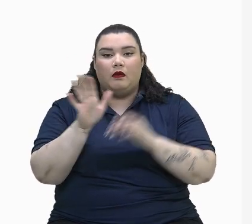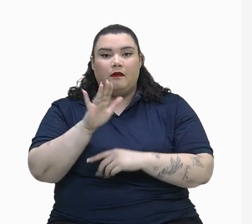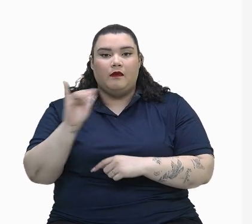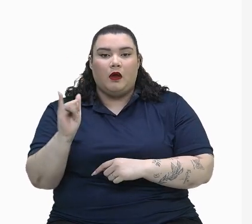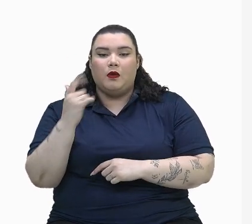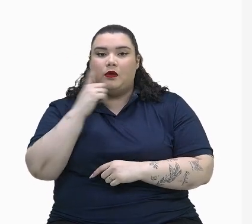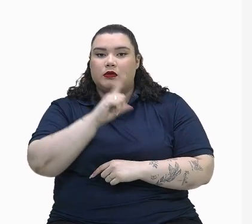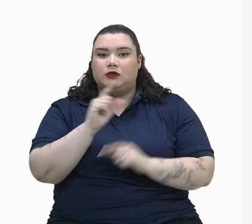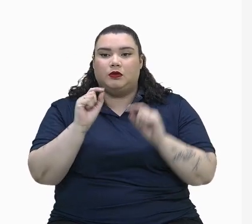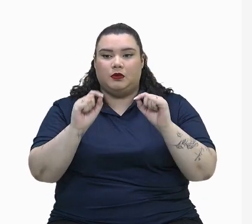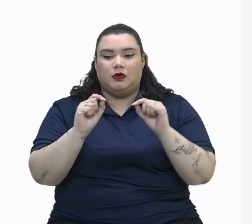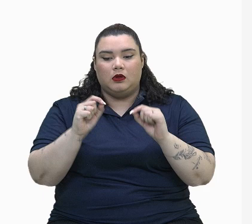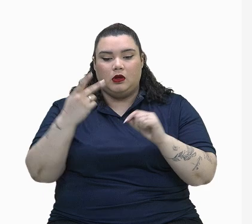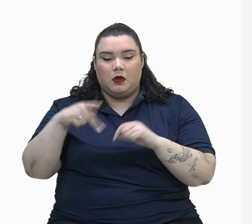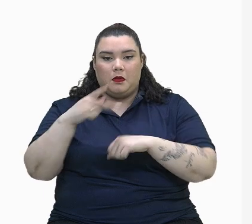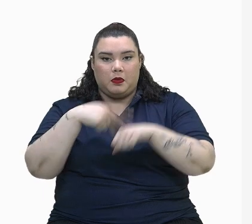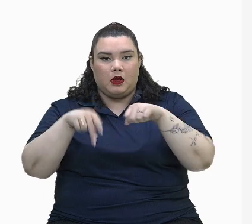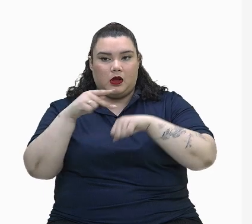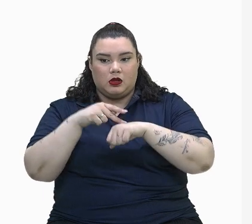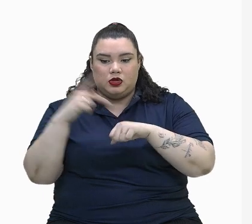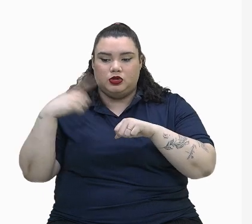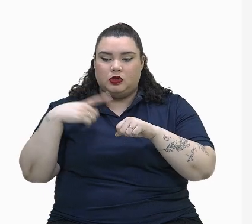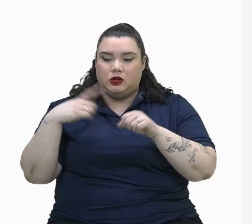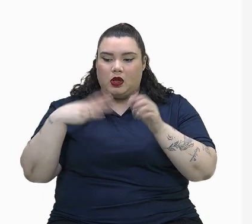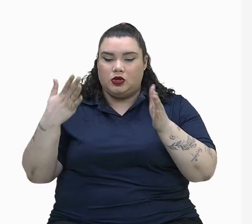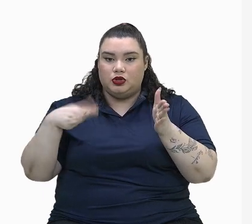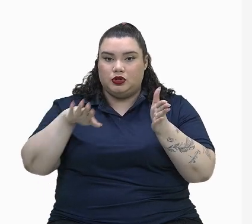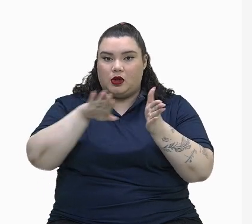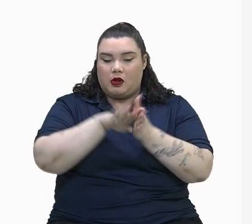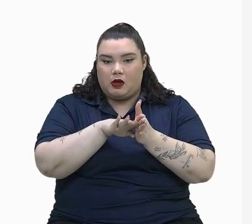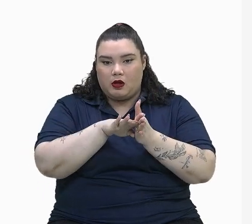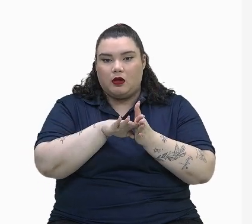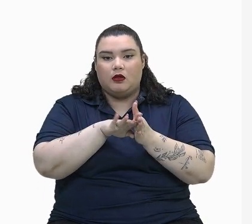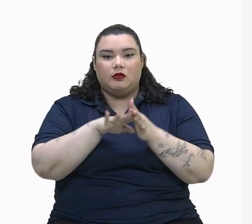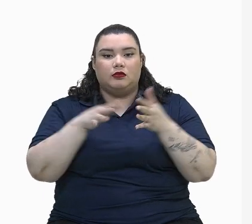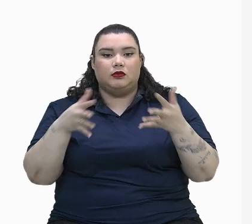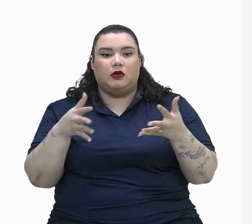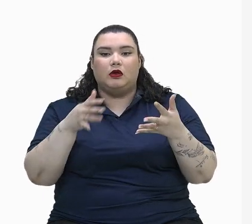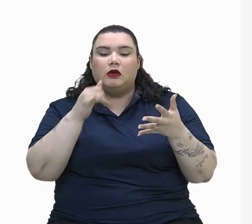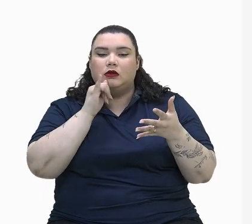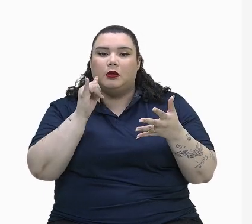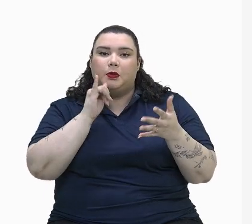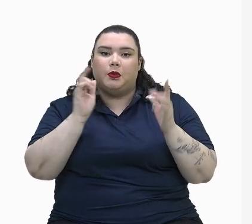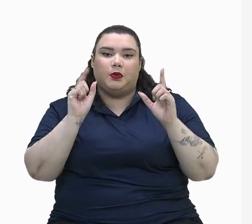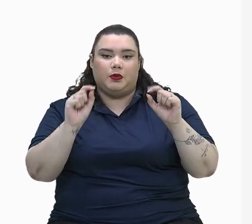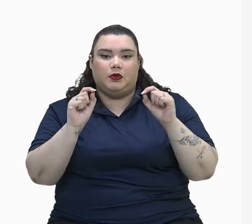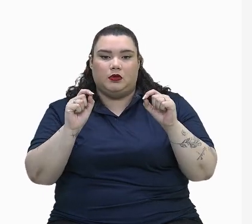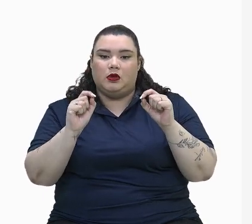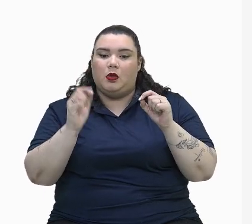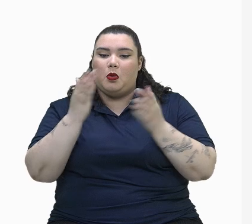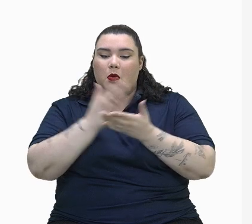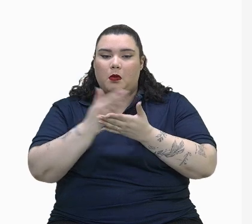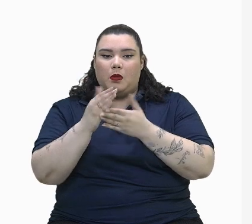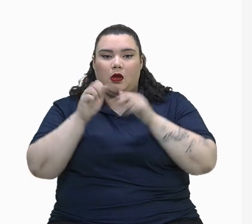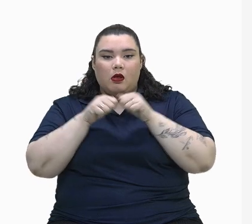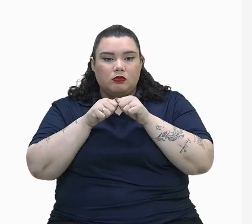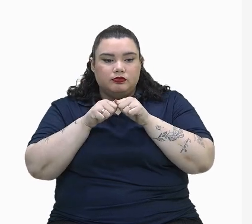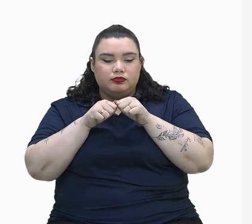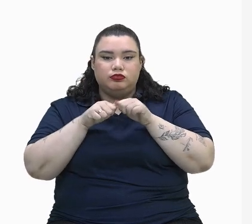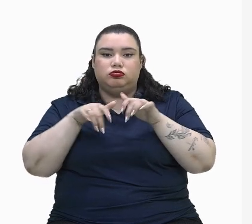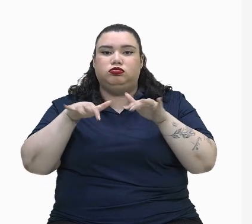chegar ao nosso país e será, eu vou colocar a palavra levada, mas na